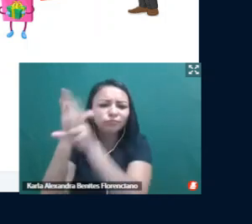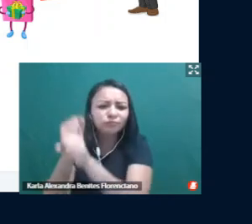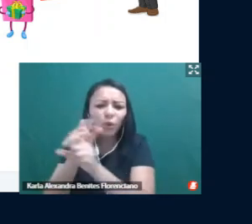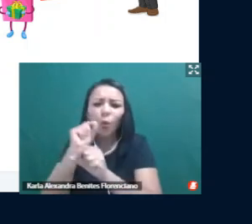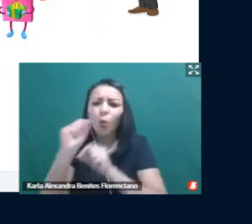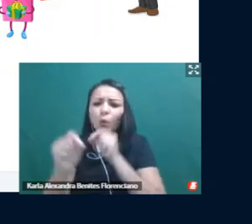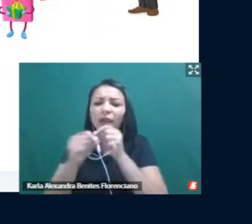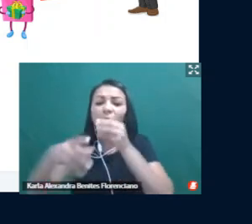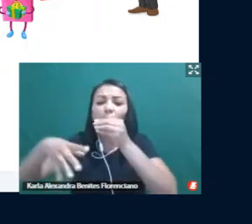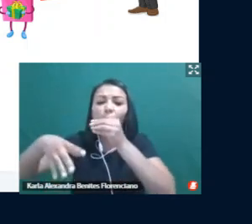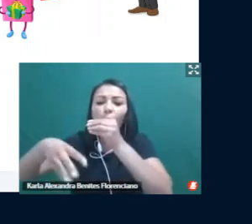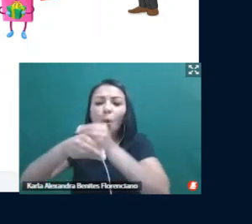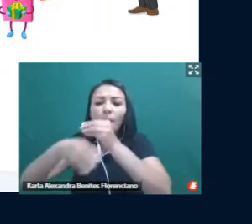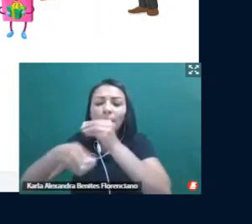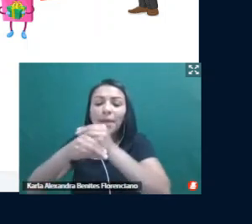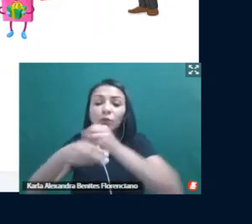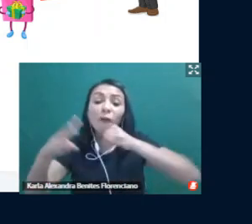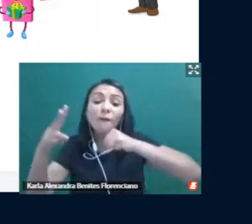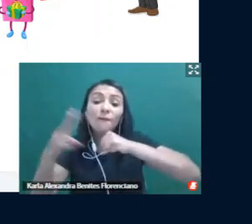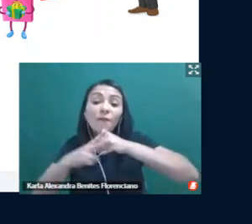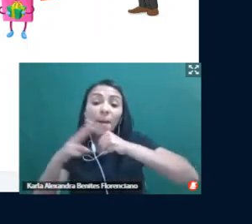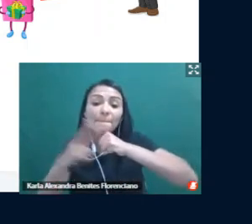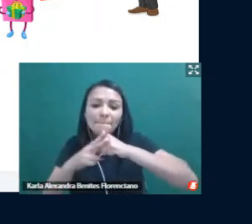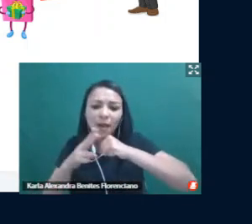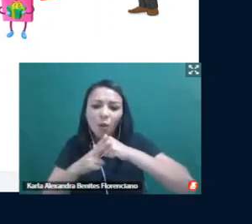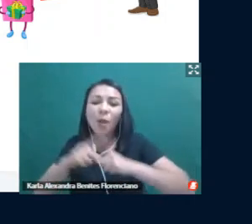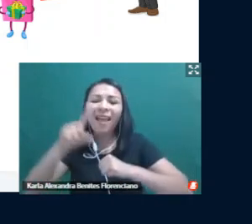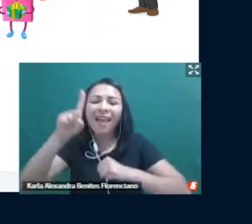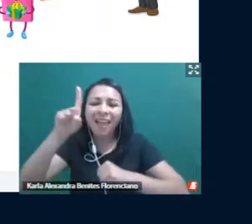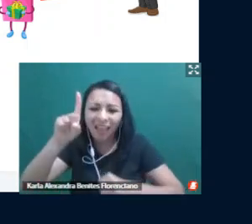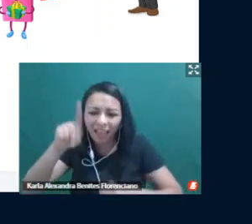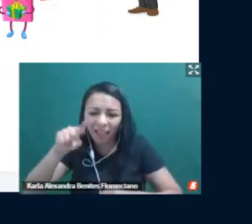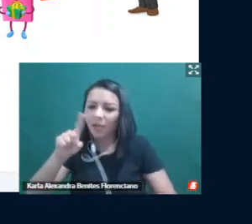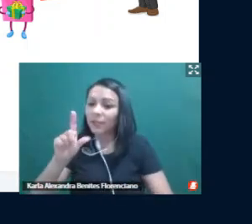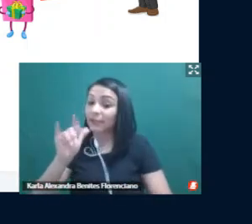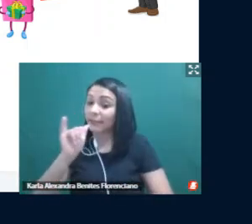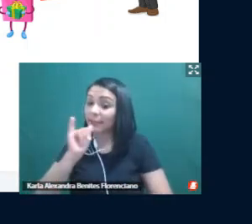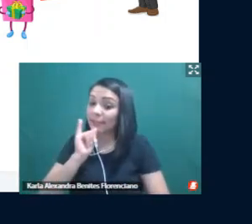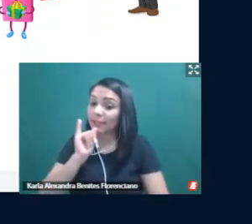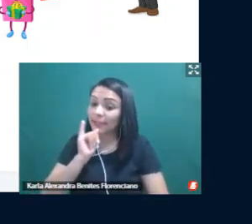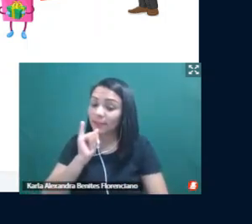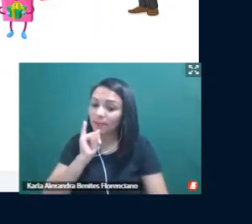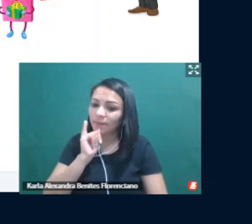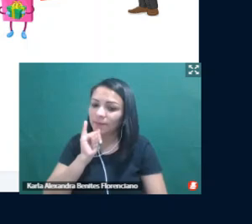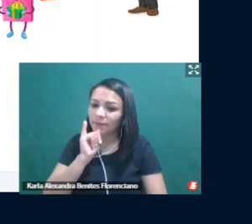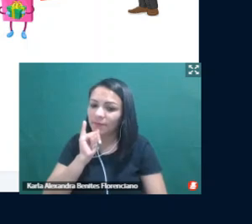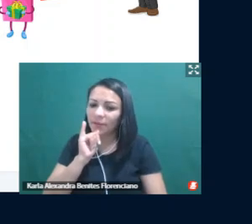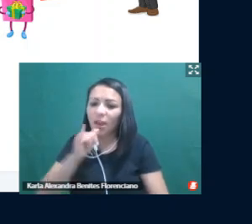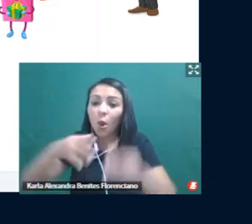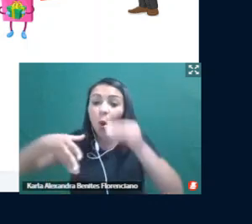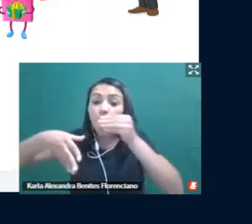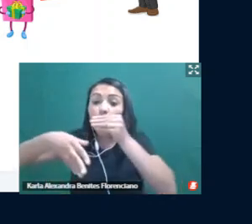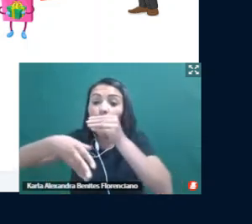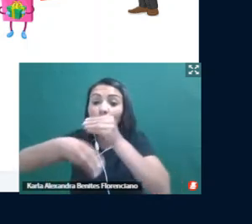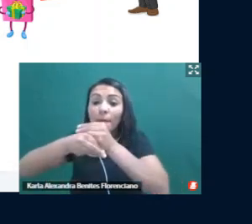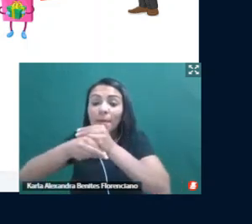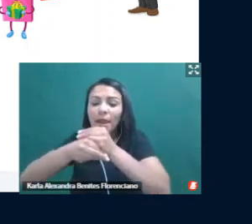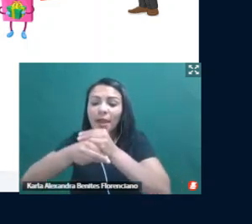verbal. Complemento verbal, tá? Ele completa o